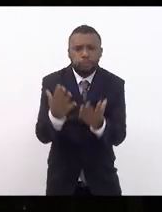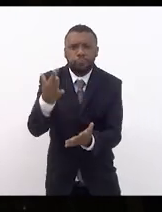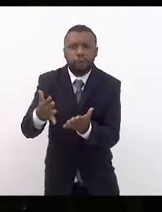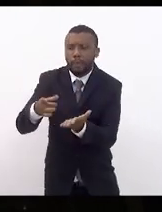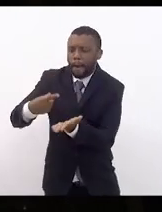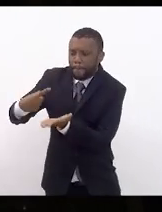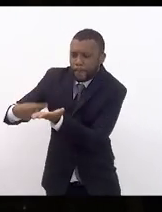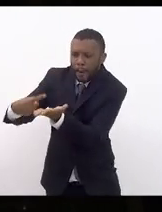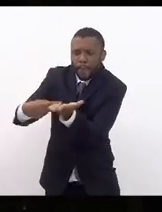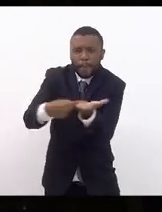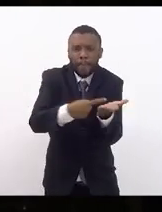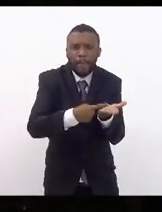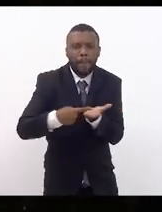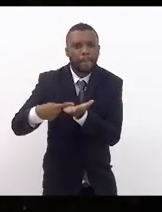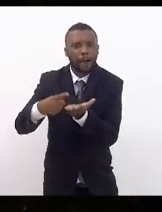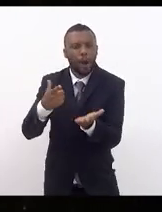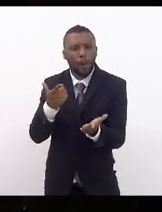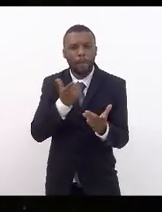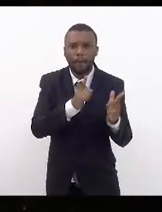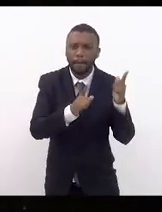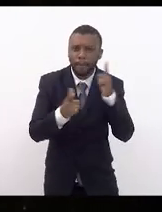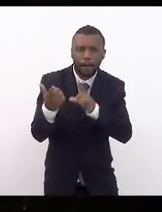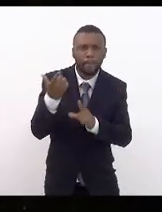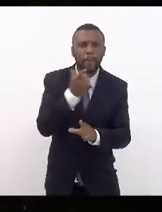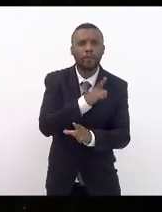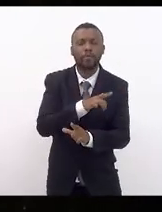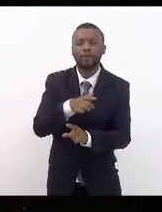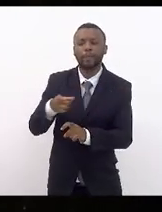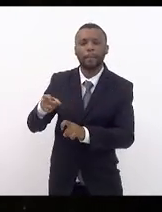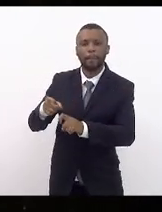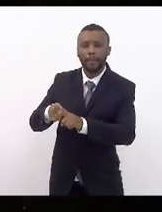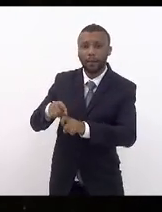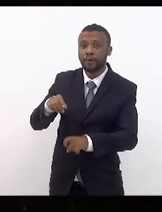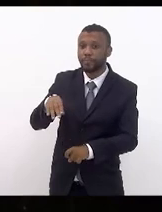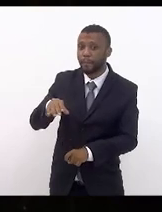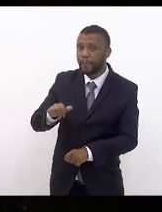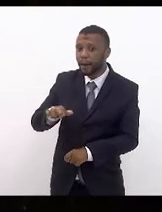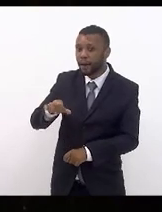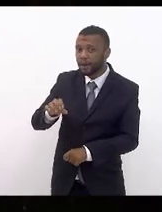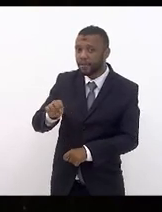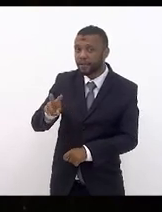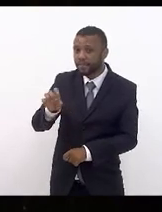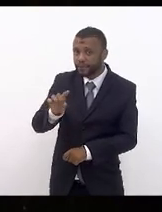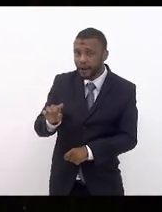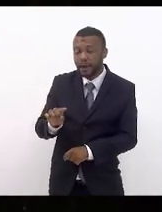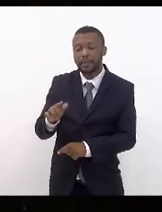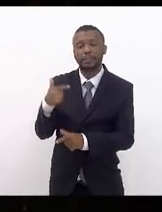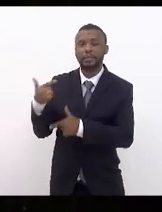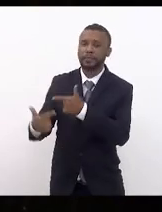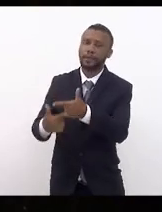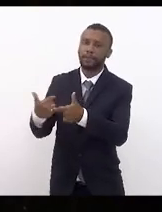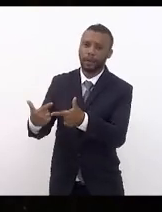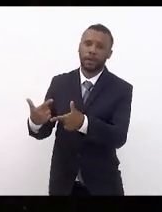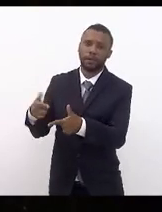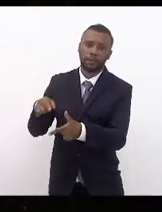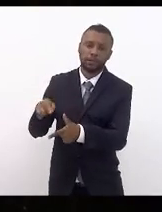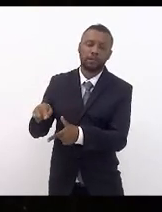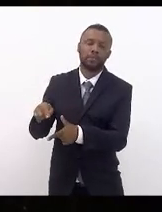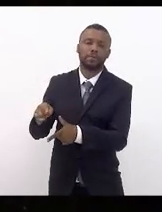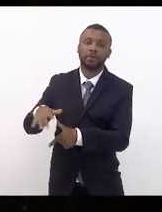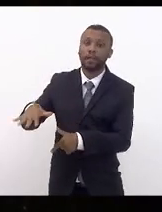compromissos. Dr. Mário Vaz, ainda ativo na área da medicina, foi